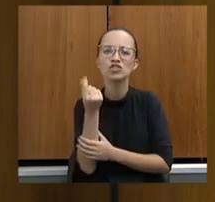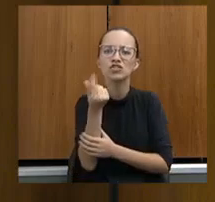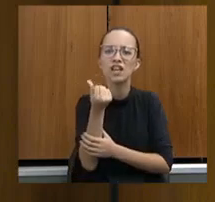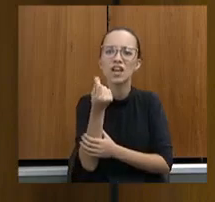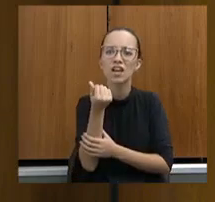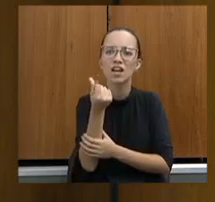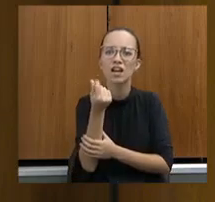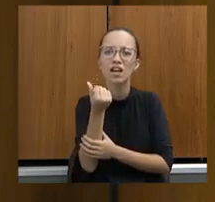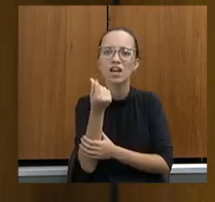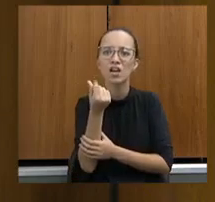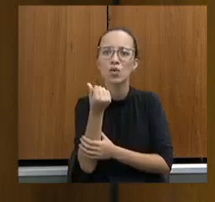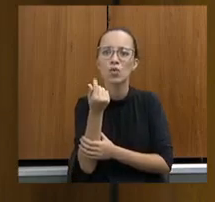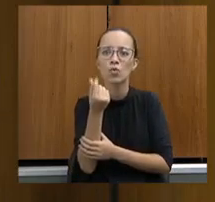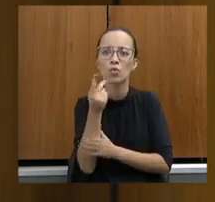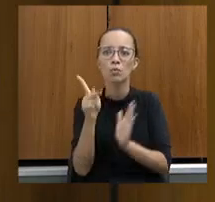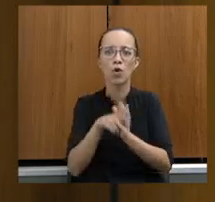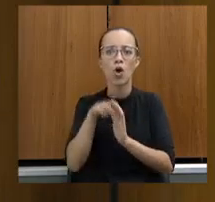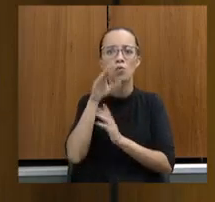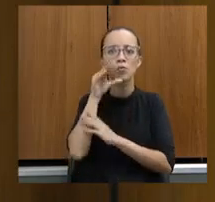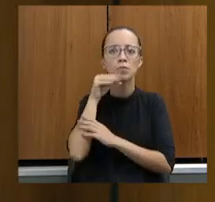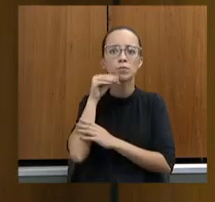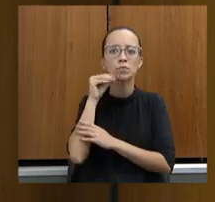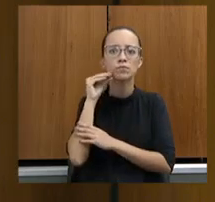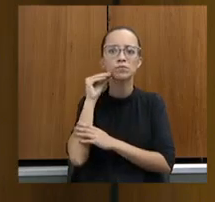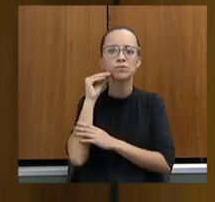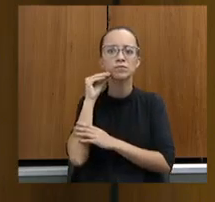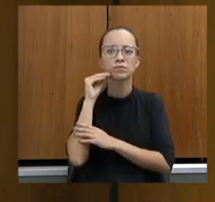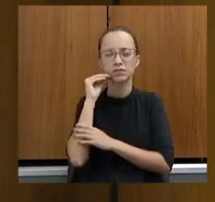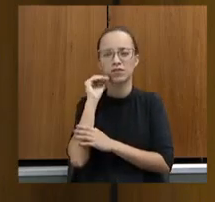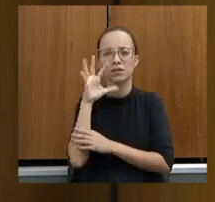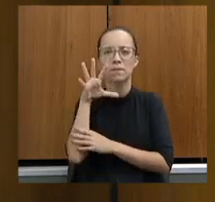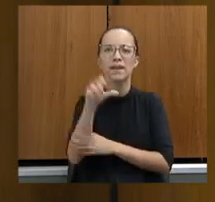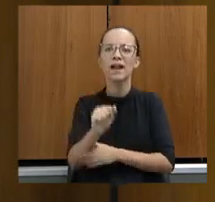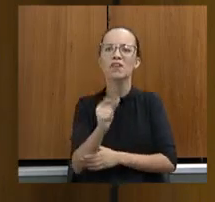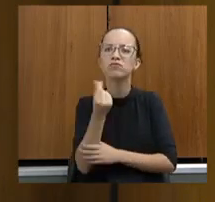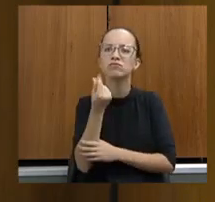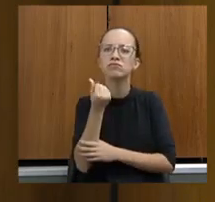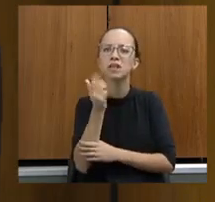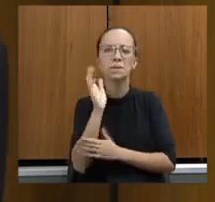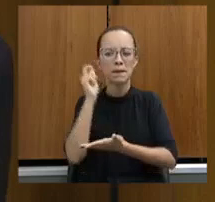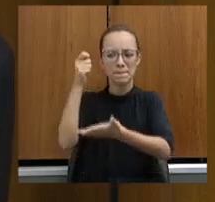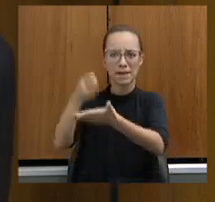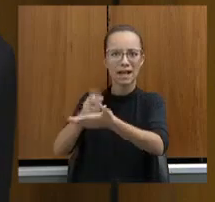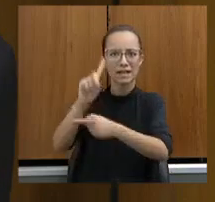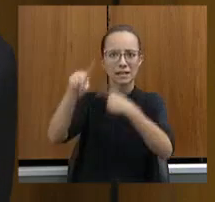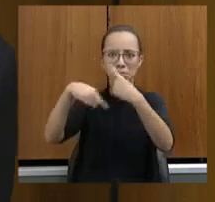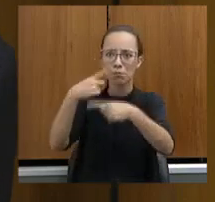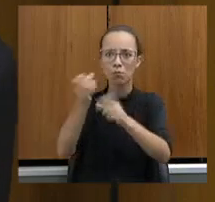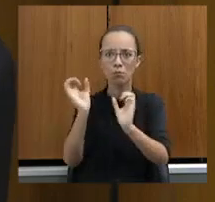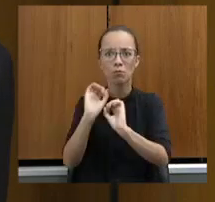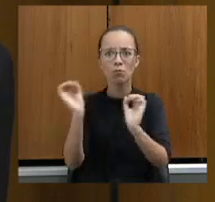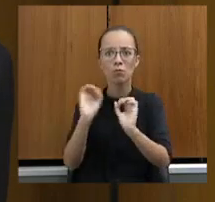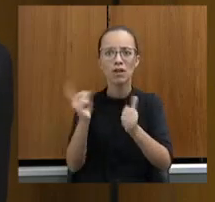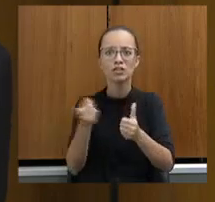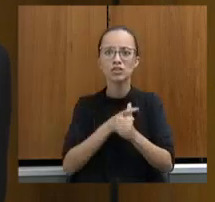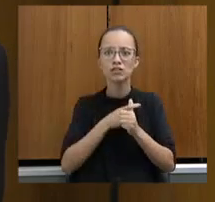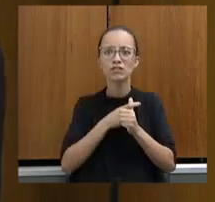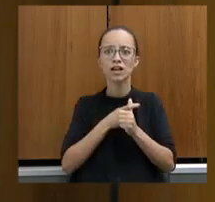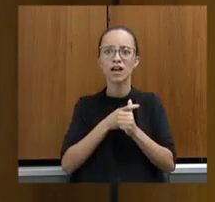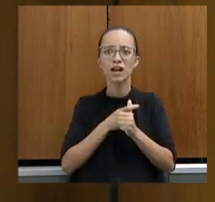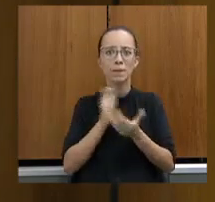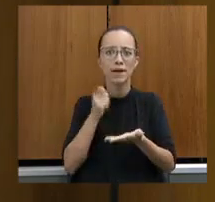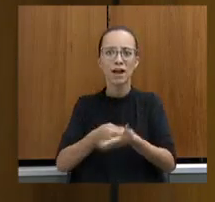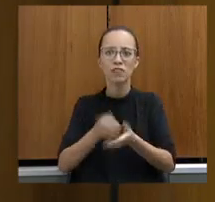fonte no dinheiro que o servidor recebia pegava o dinheiro para o governo mas não pagava a dívida